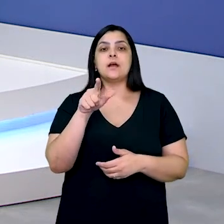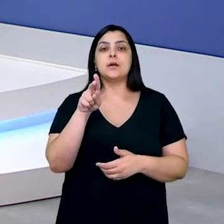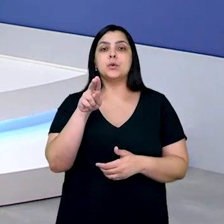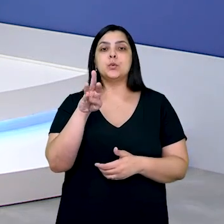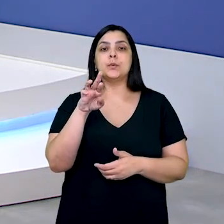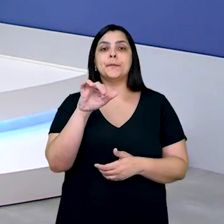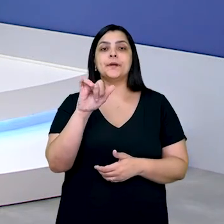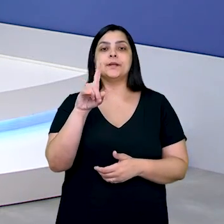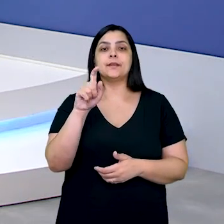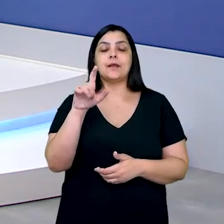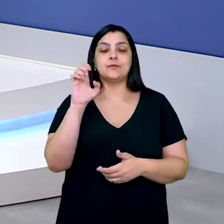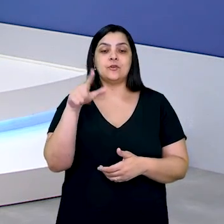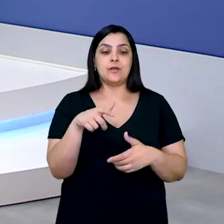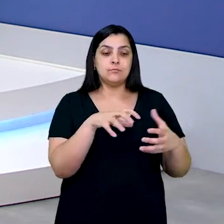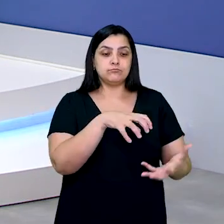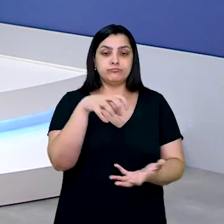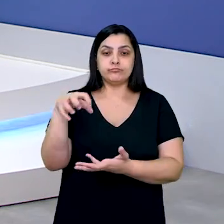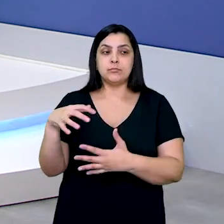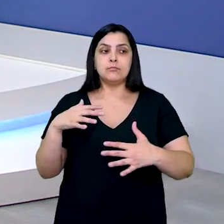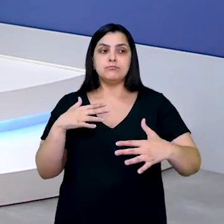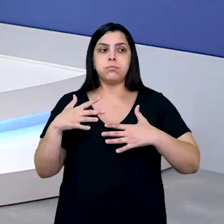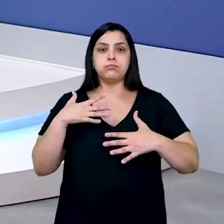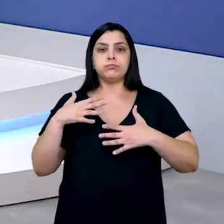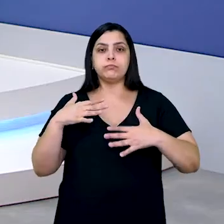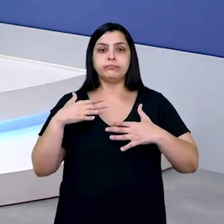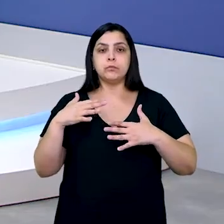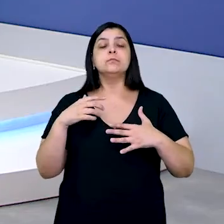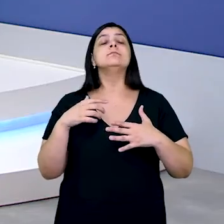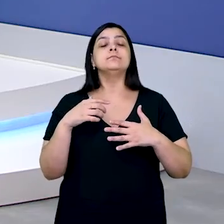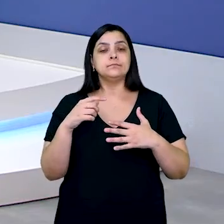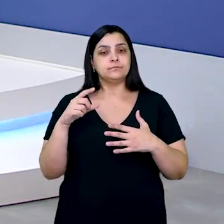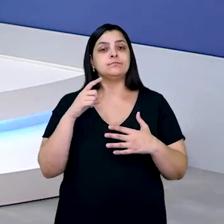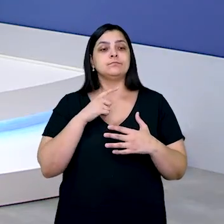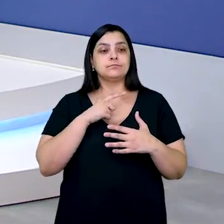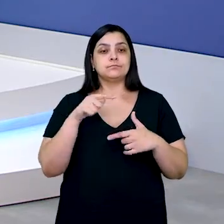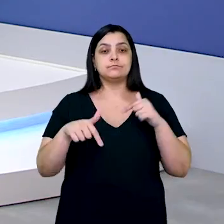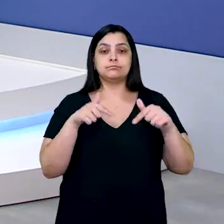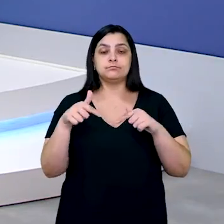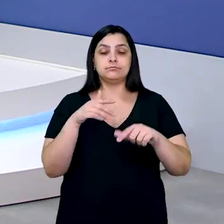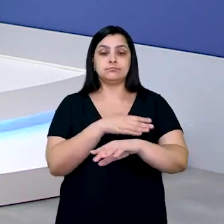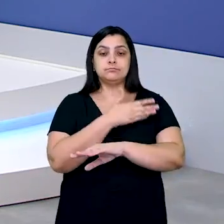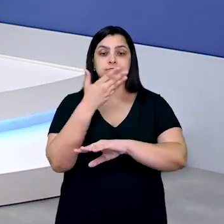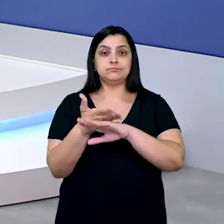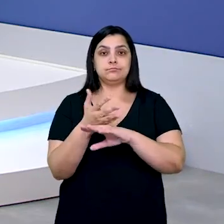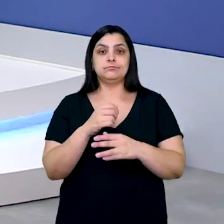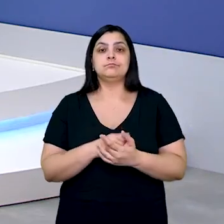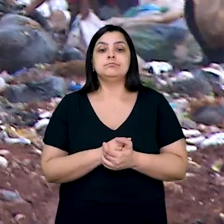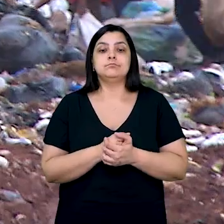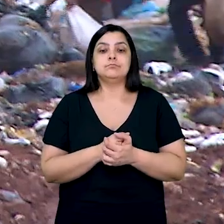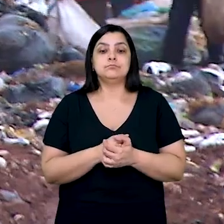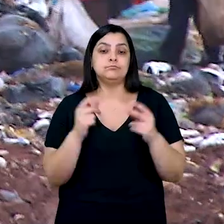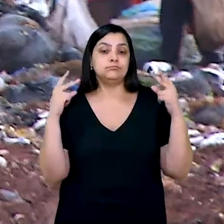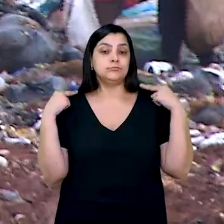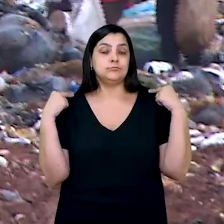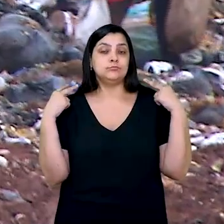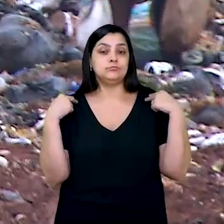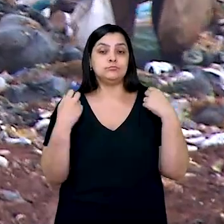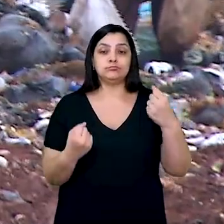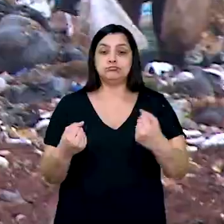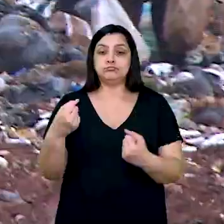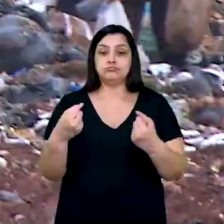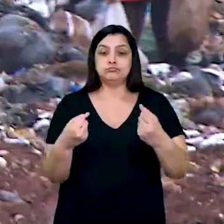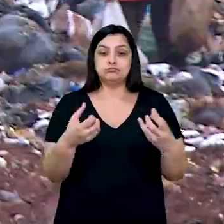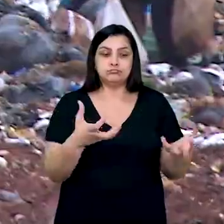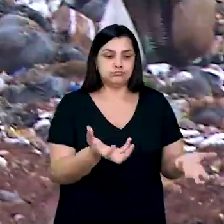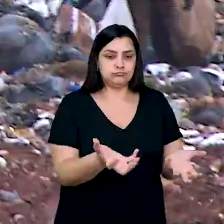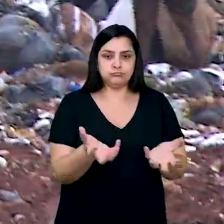um operador de máquinas pesadas exposto a níveis excessivos de vibração durante a jornada. O motorista